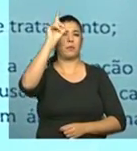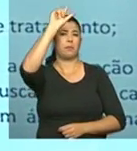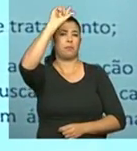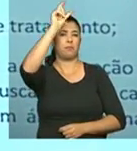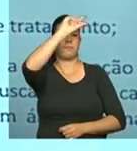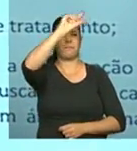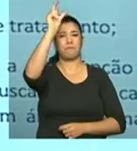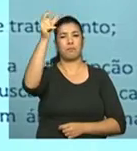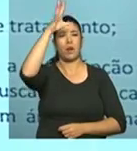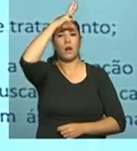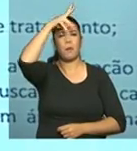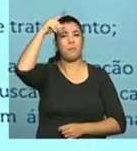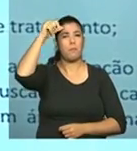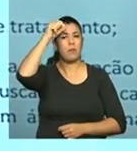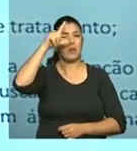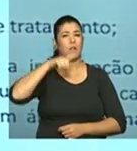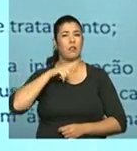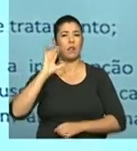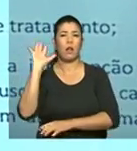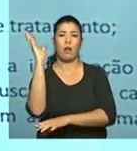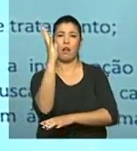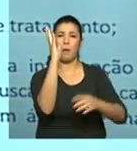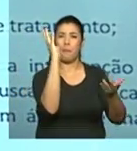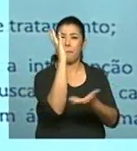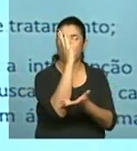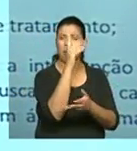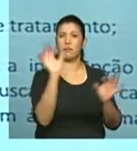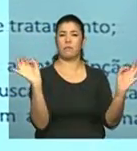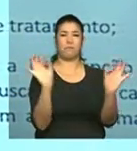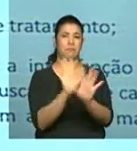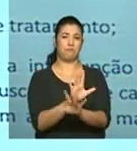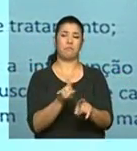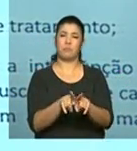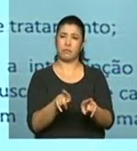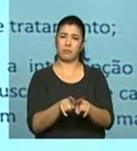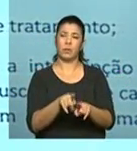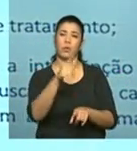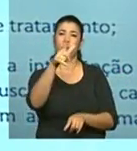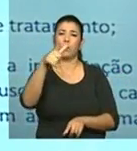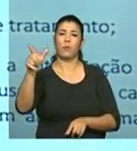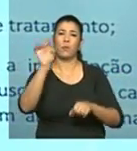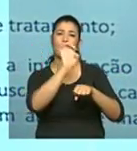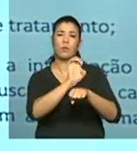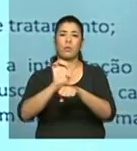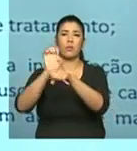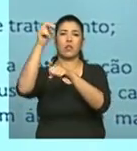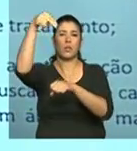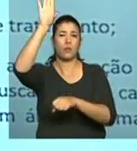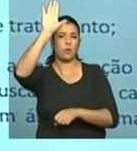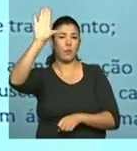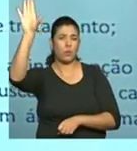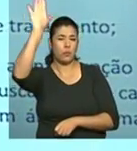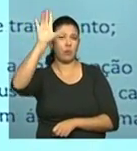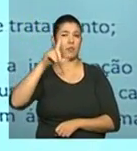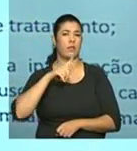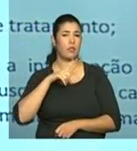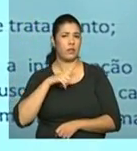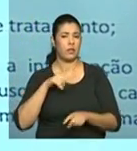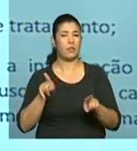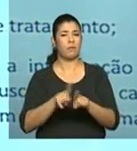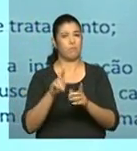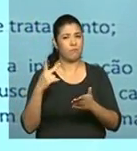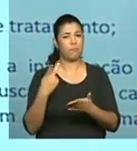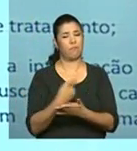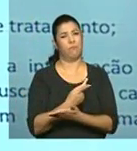naquele arco do desmatamento, mais ou menos ali, e alguns estados do Nordeste também, que são